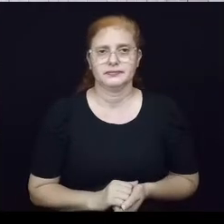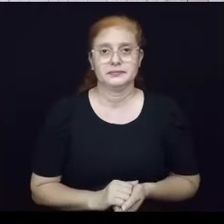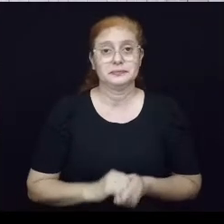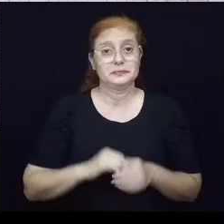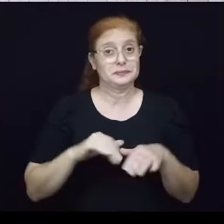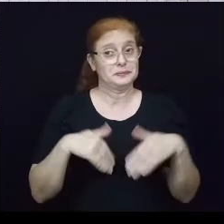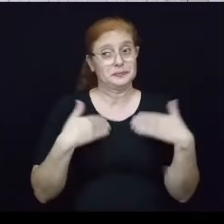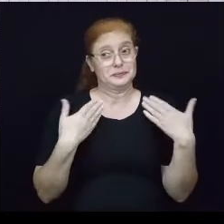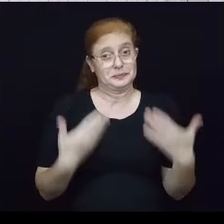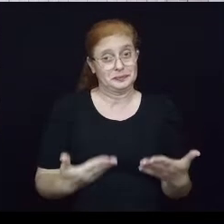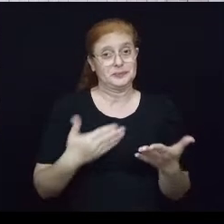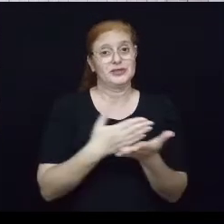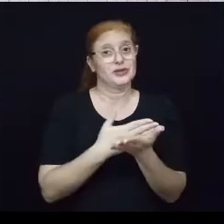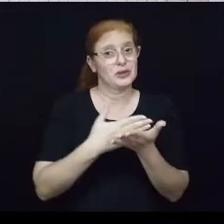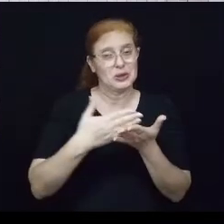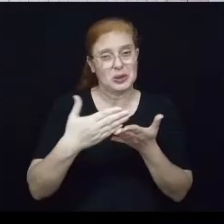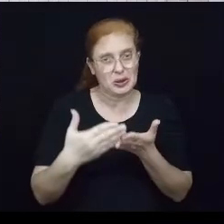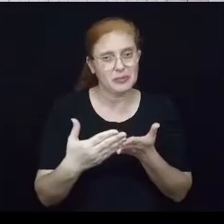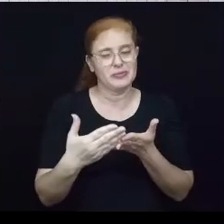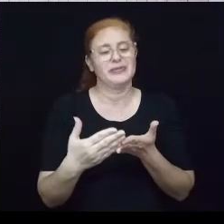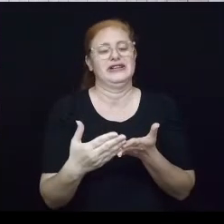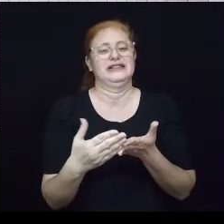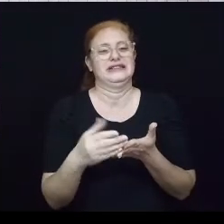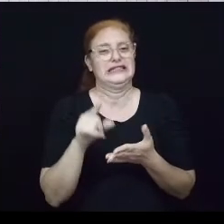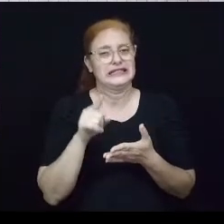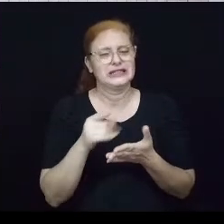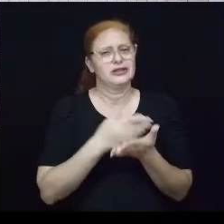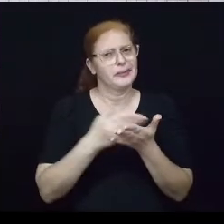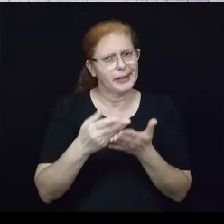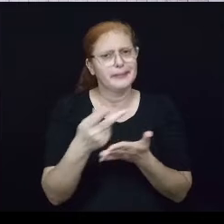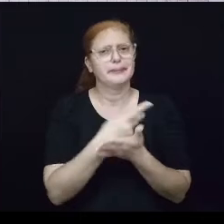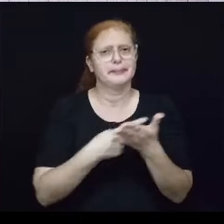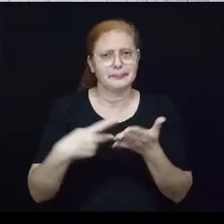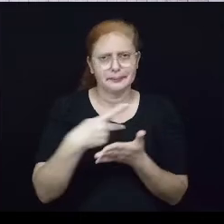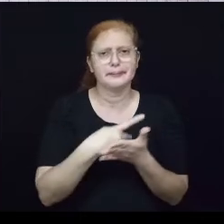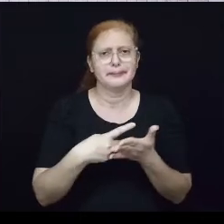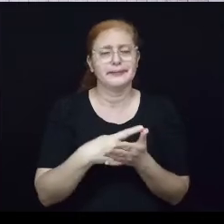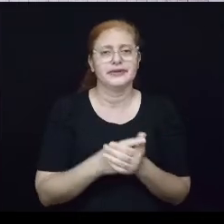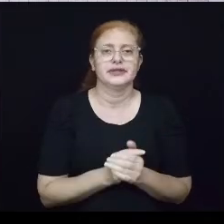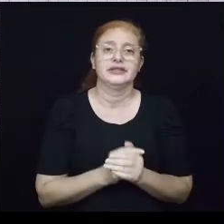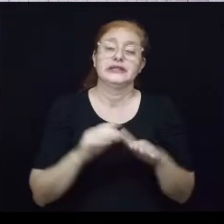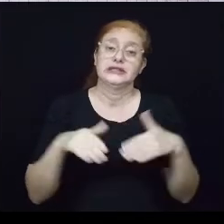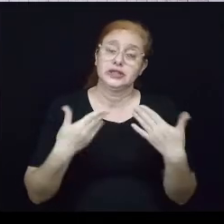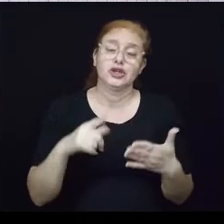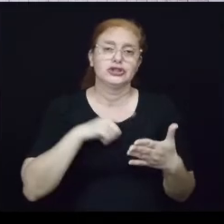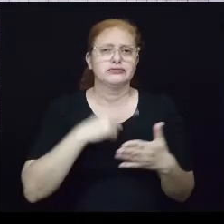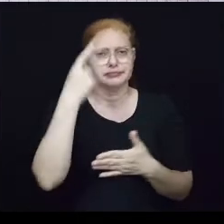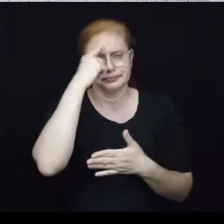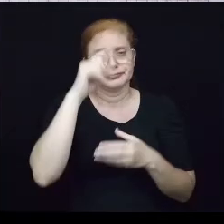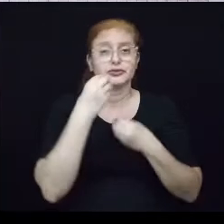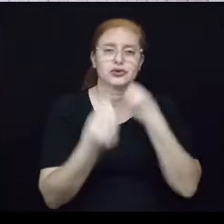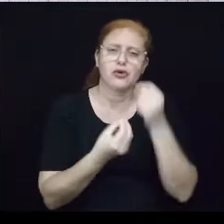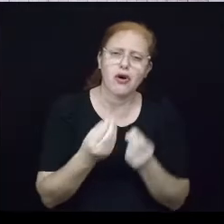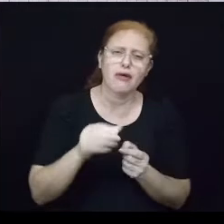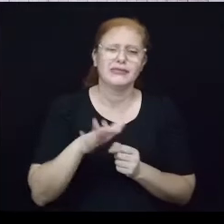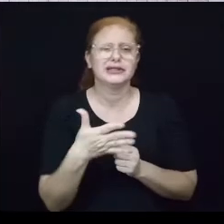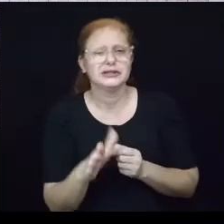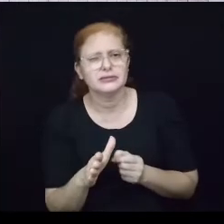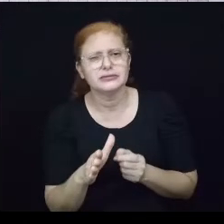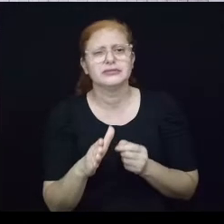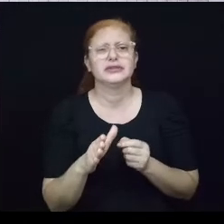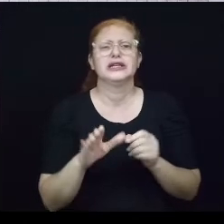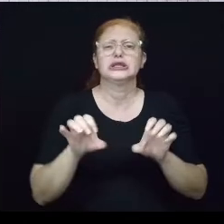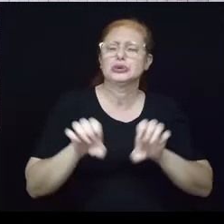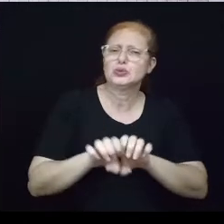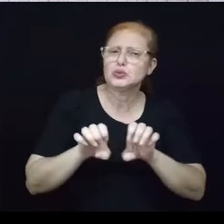Bom, ela começa prévio aqui. Aí, né? Começa pelo desenho. Começa aí pelo desenho. Quer dizer, eu tinha a ideia de como mais ou menos aquilo